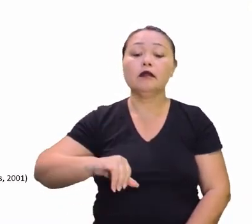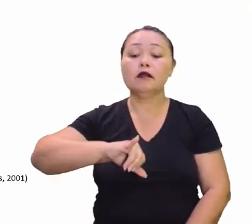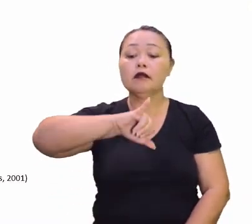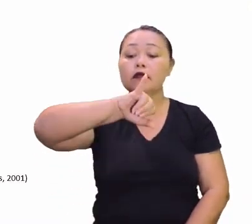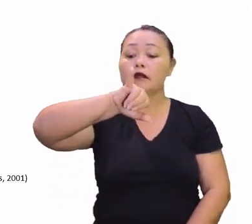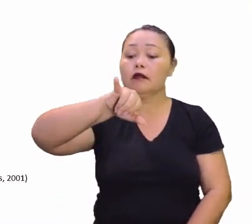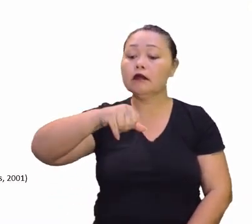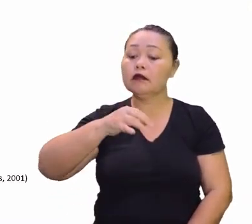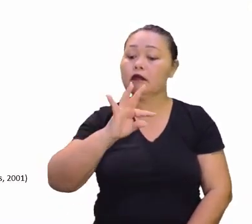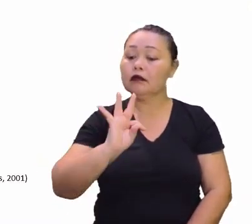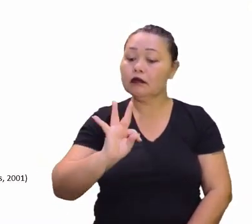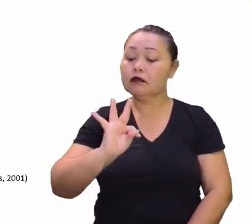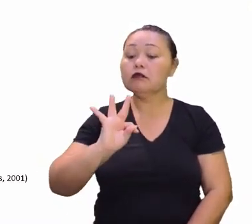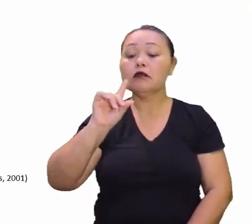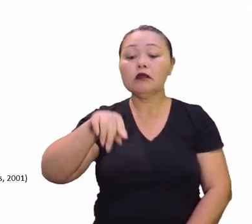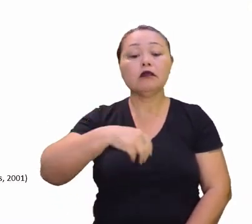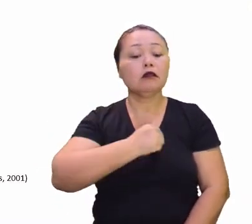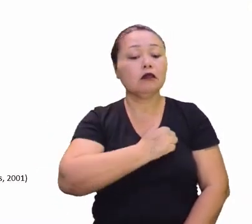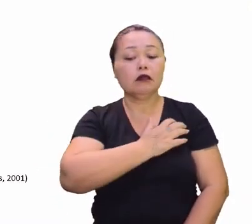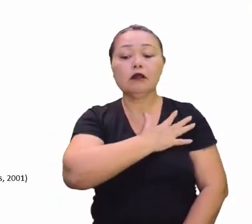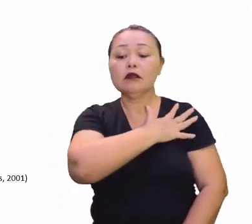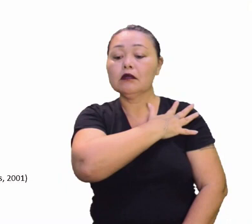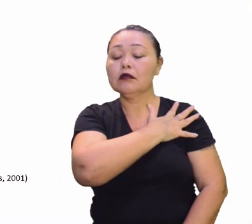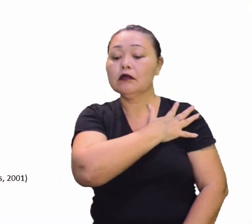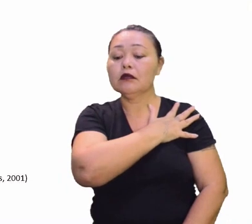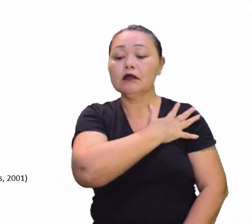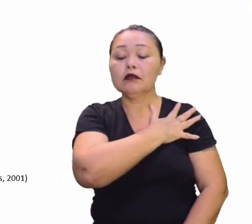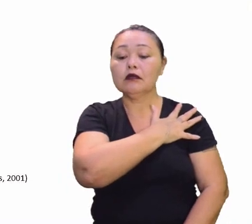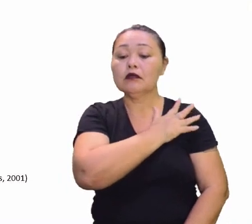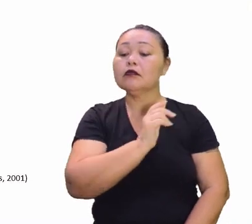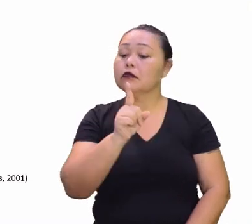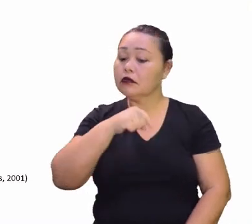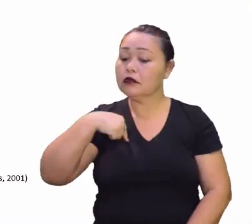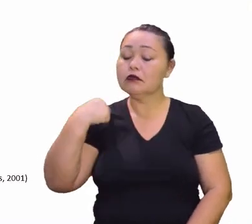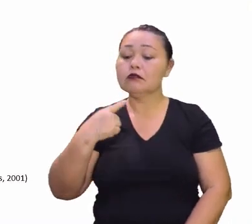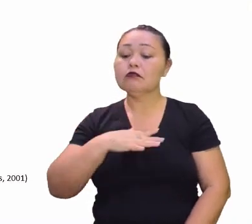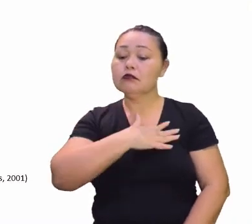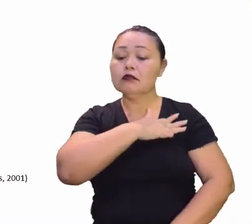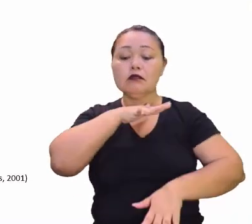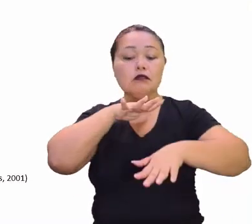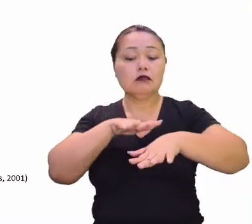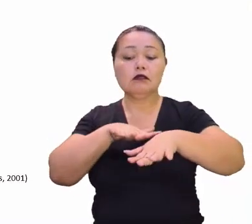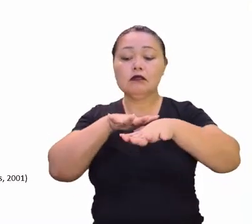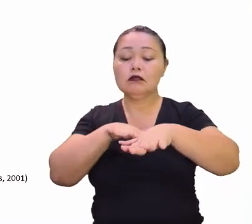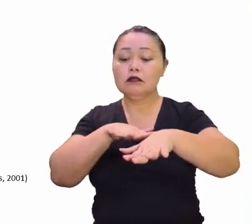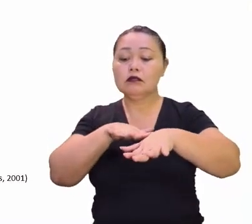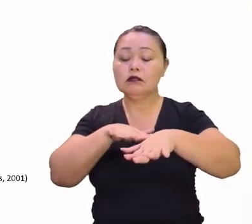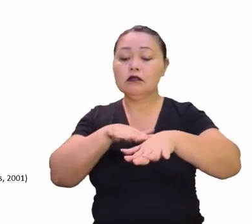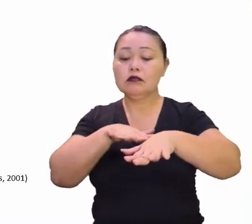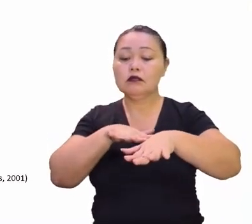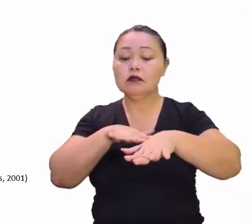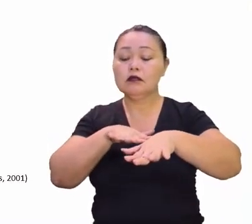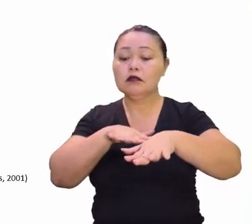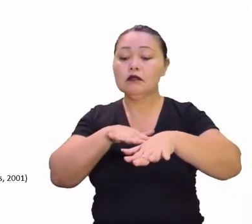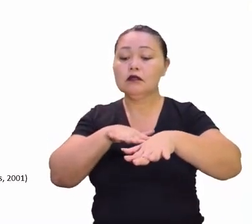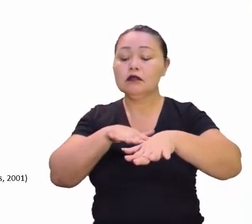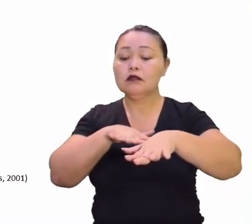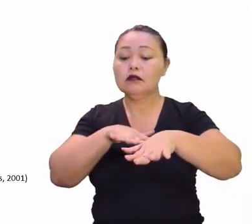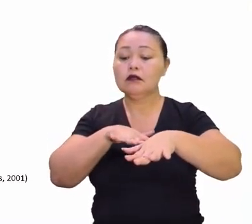Teixeira, ele era um militar. E os militares, eles têm